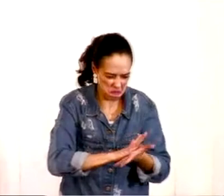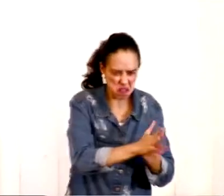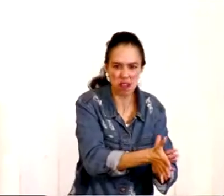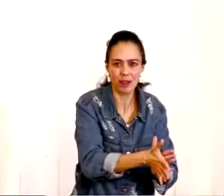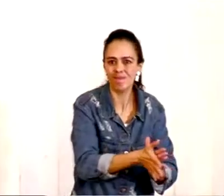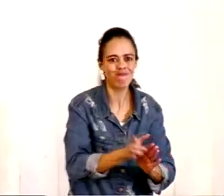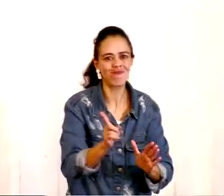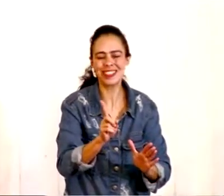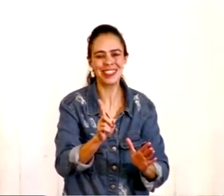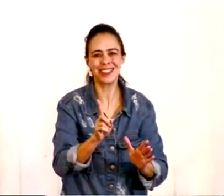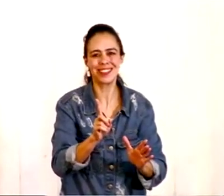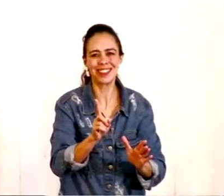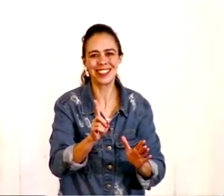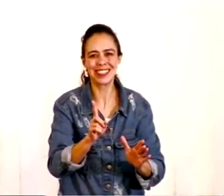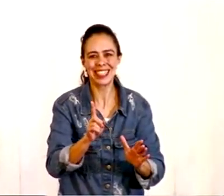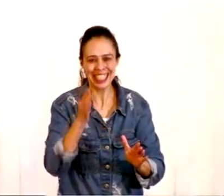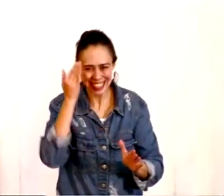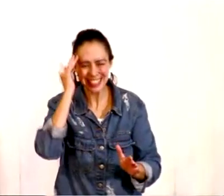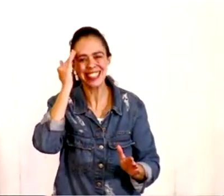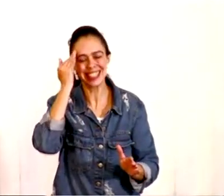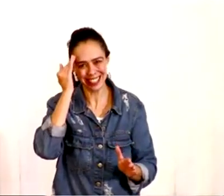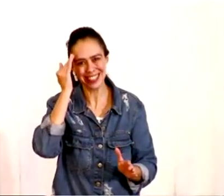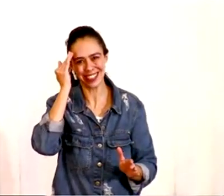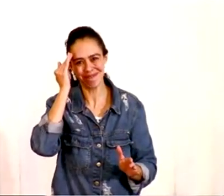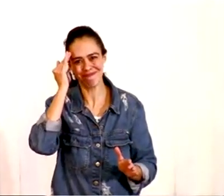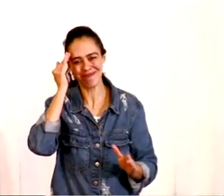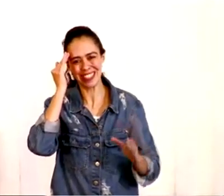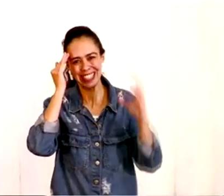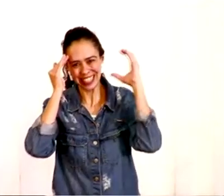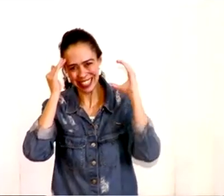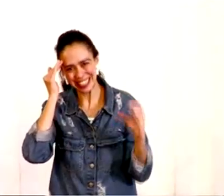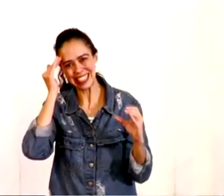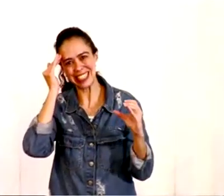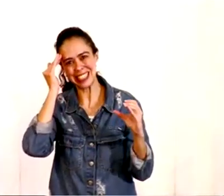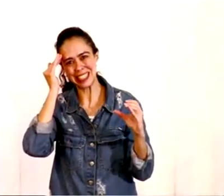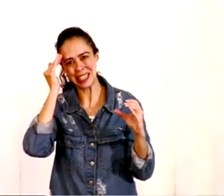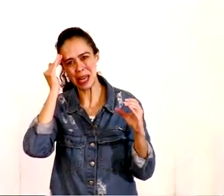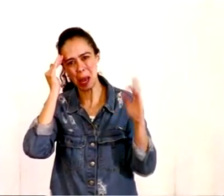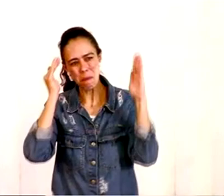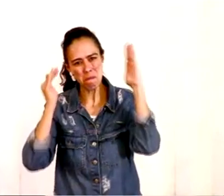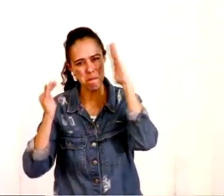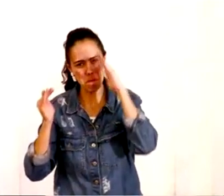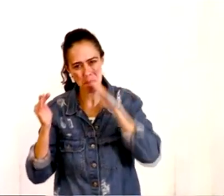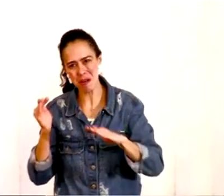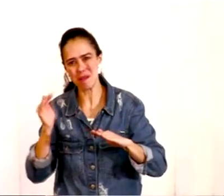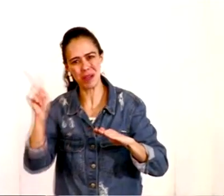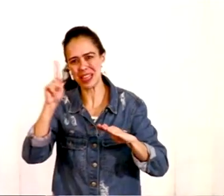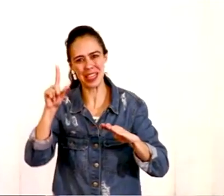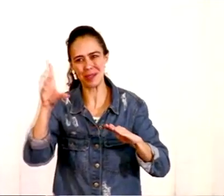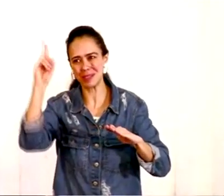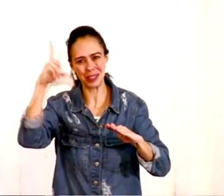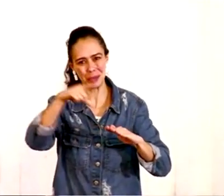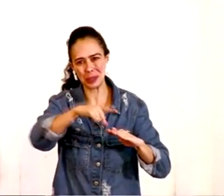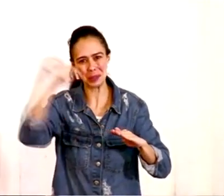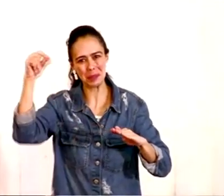porque ele era maldito e não escolhido de Deus.